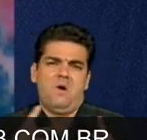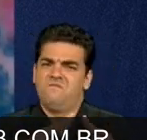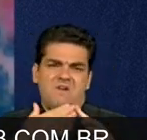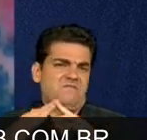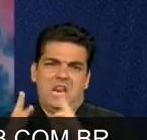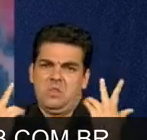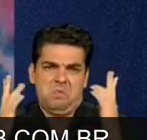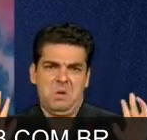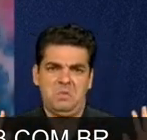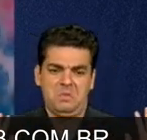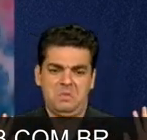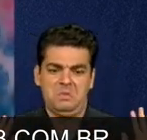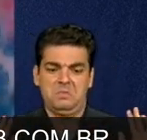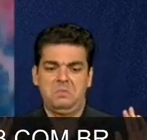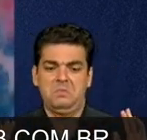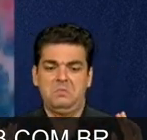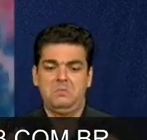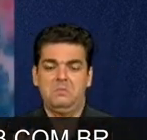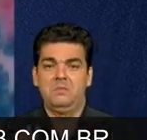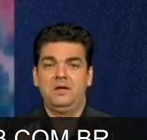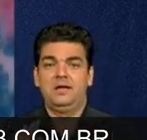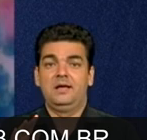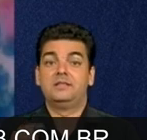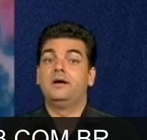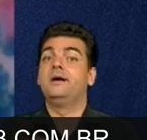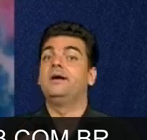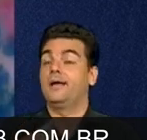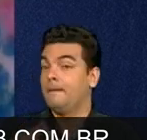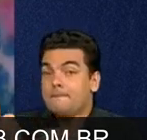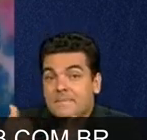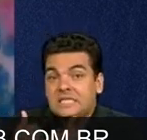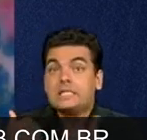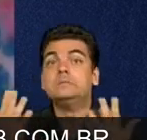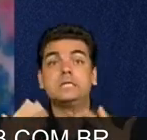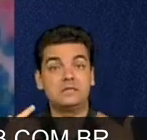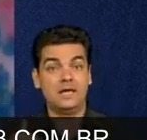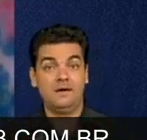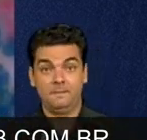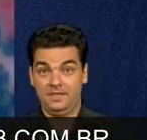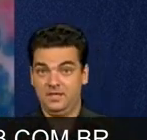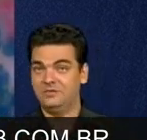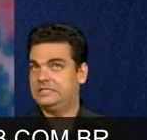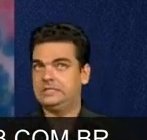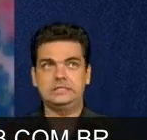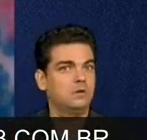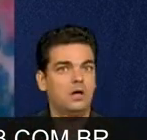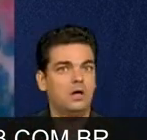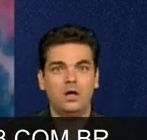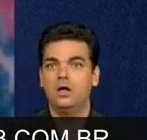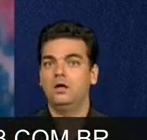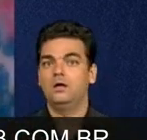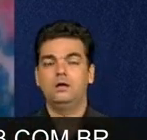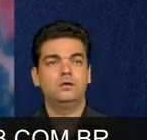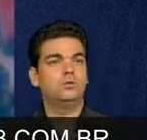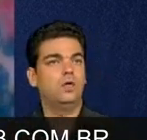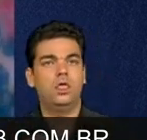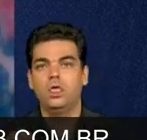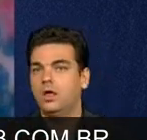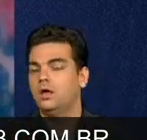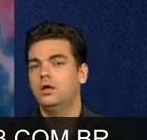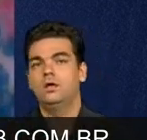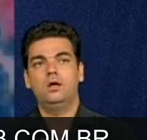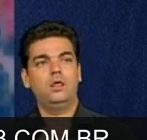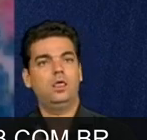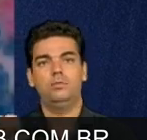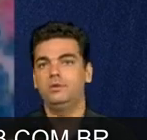favela, assim qualquer, ela esquenta muito. E isso me fazia muito mal à minha saúde